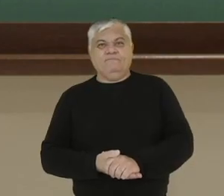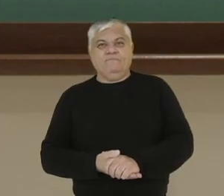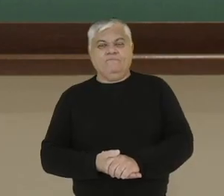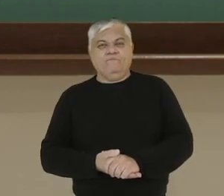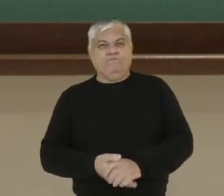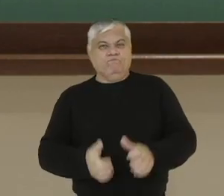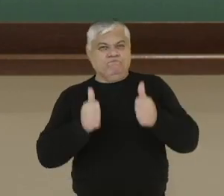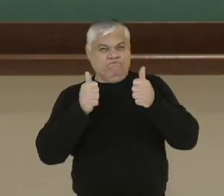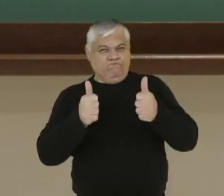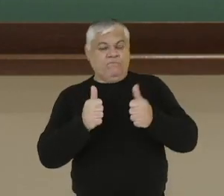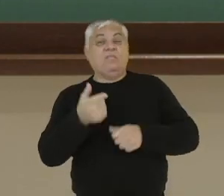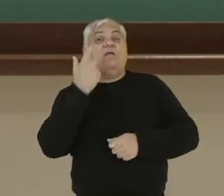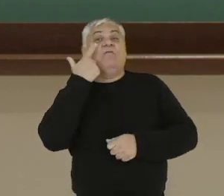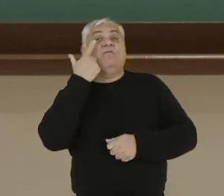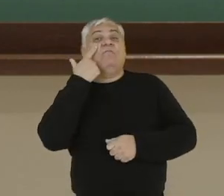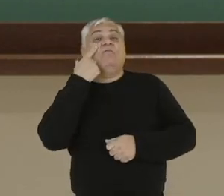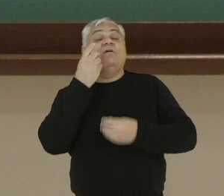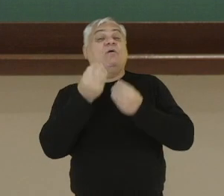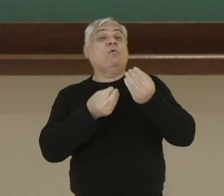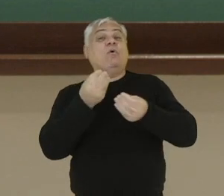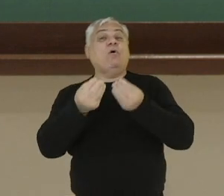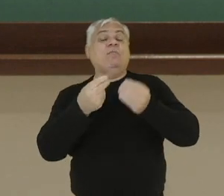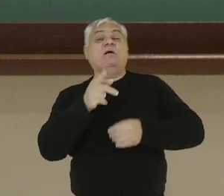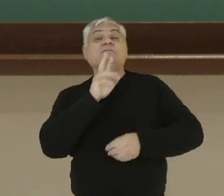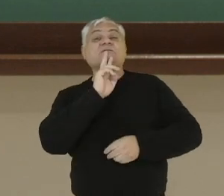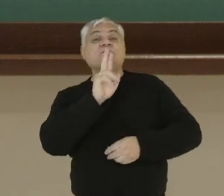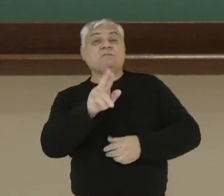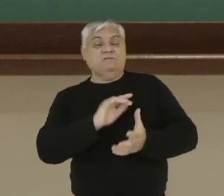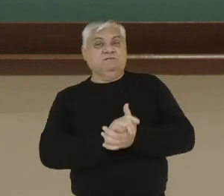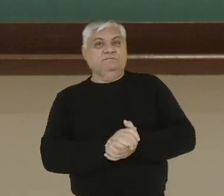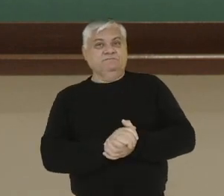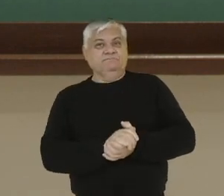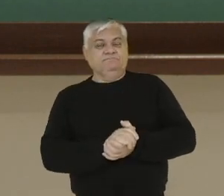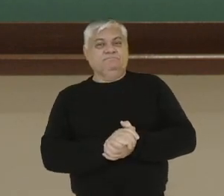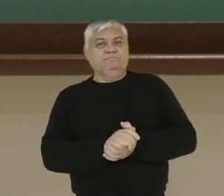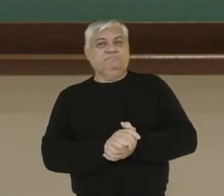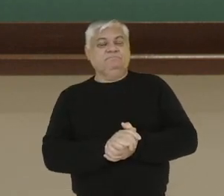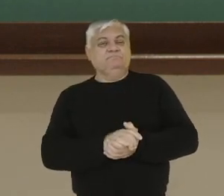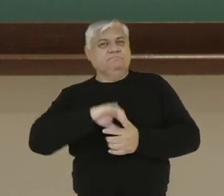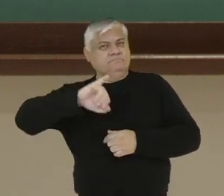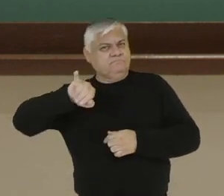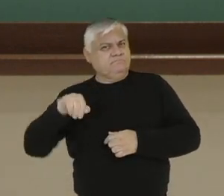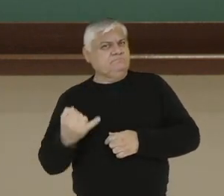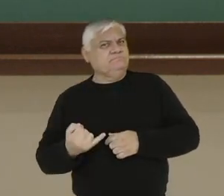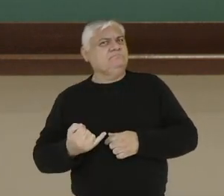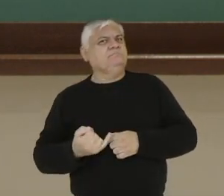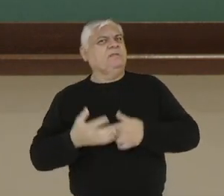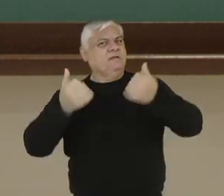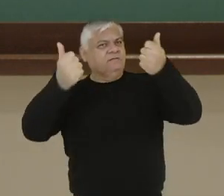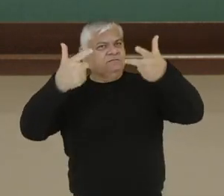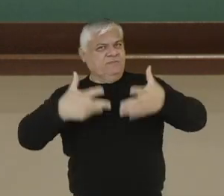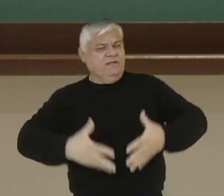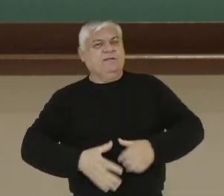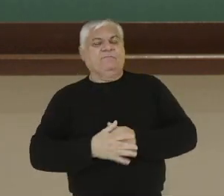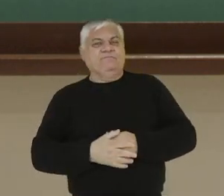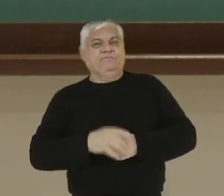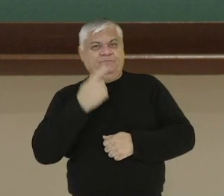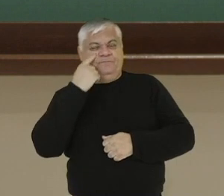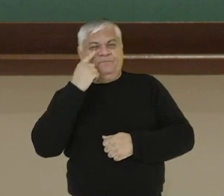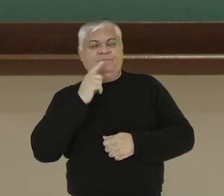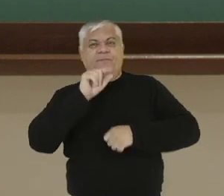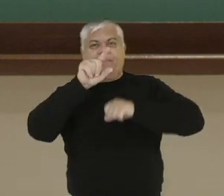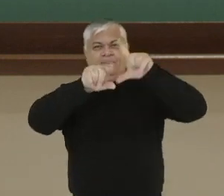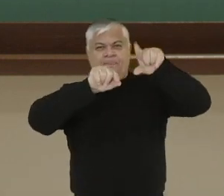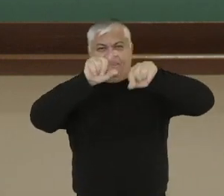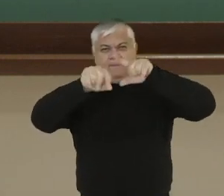Muito bem, pessoal, então vamos fazer a correção nesse exercício. Aqui eu quero aproveitar para dizer para vocês uma coisa. A escolha das